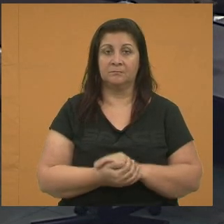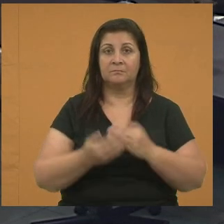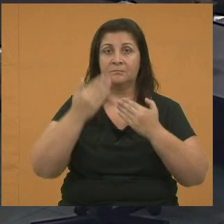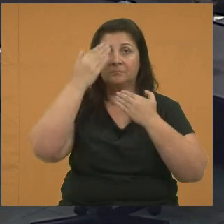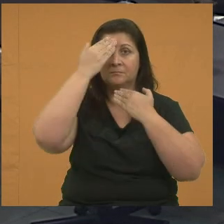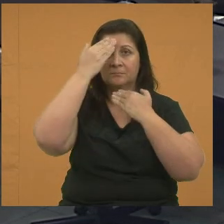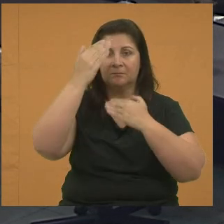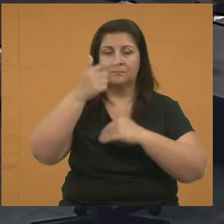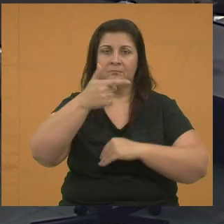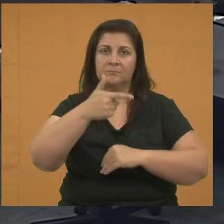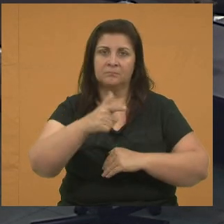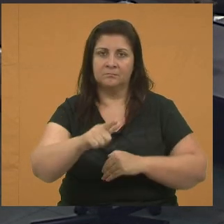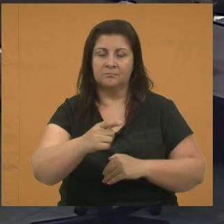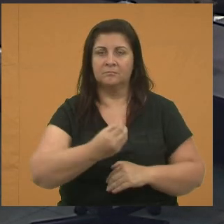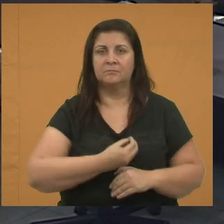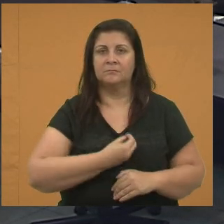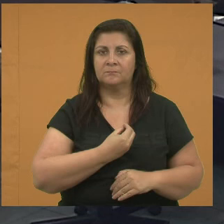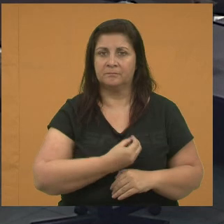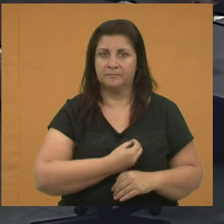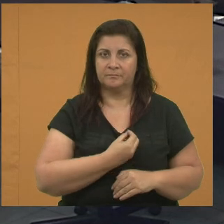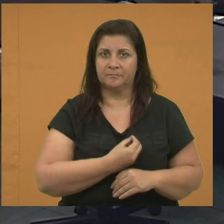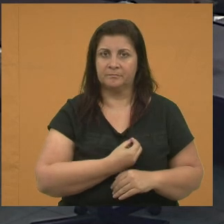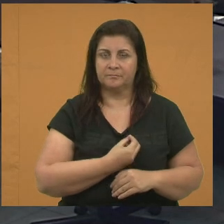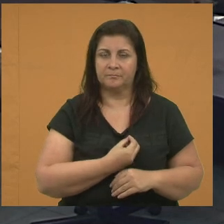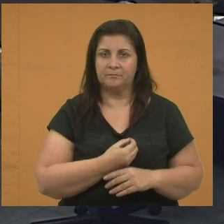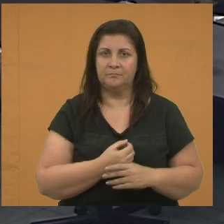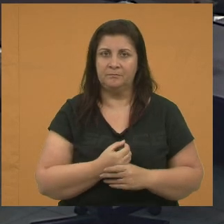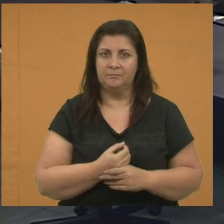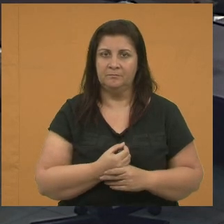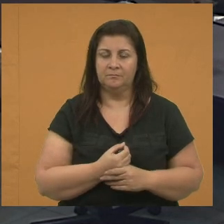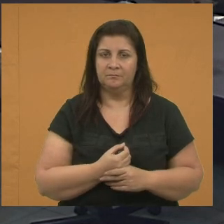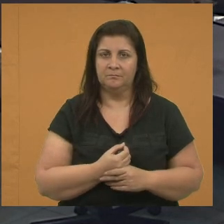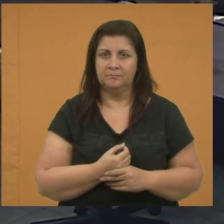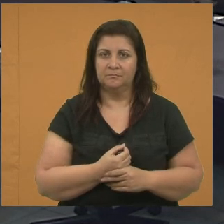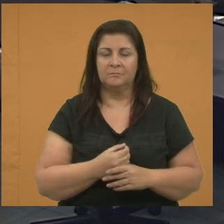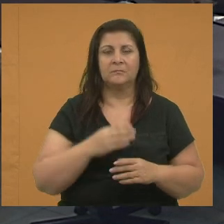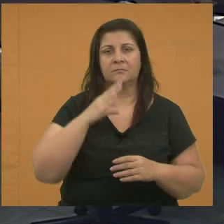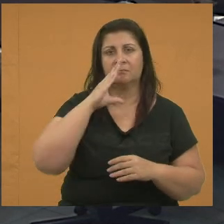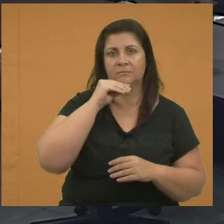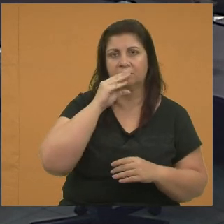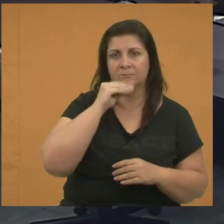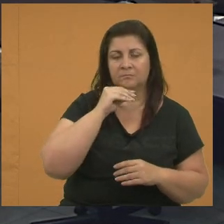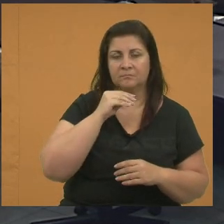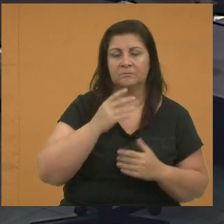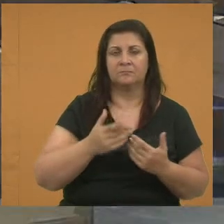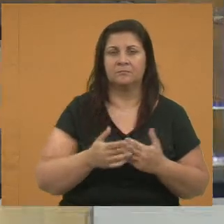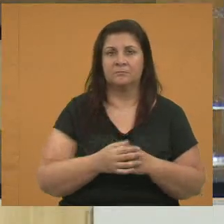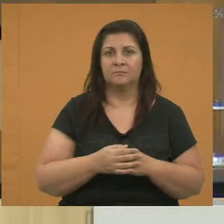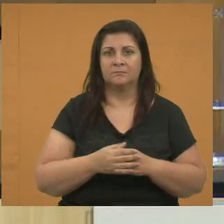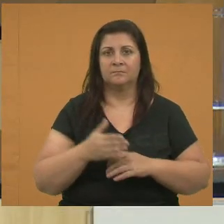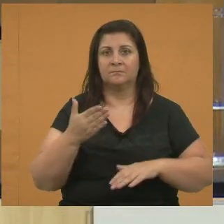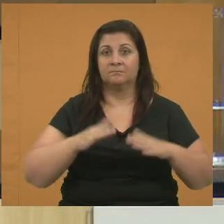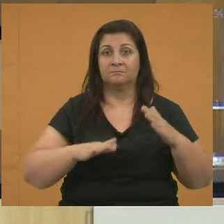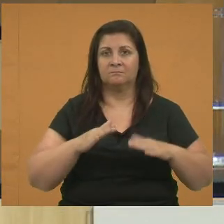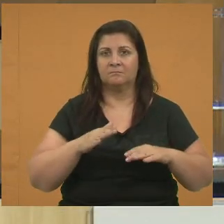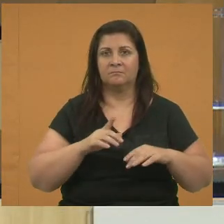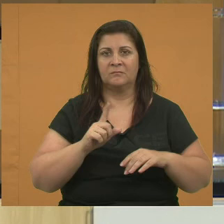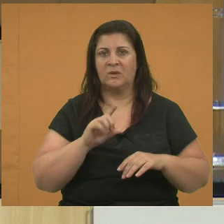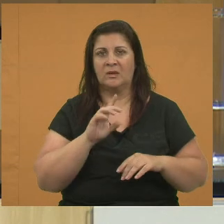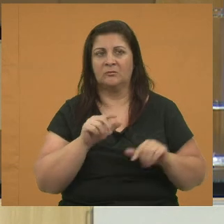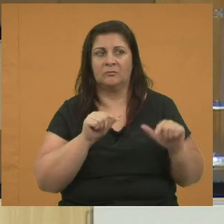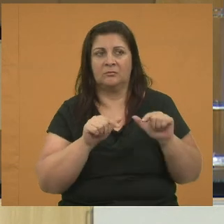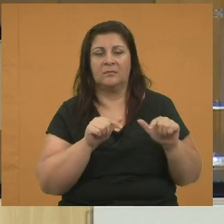Agradeço mais uma vez a presença, tenho certeza, de empregados, que às vezes é mais que empregados, são